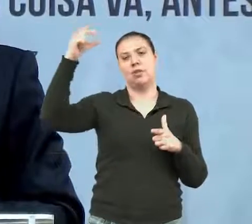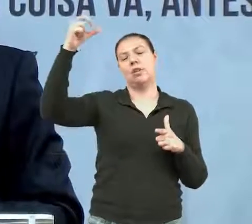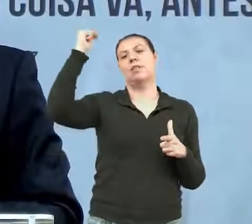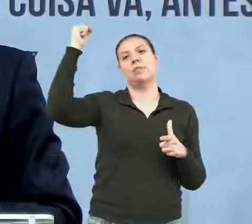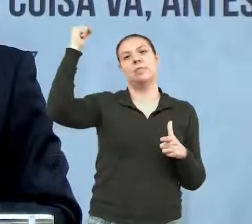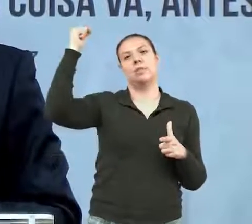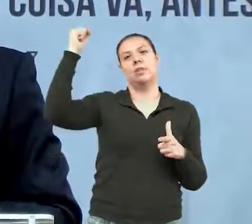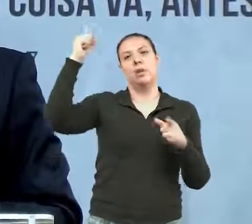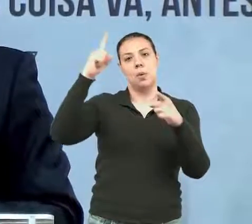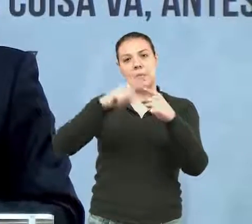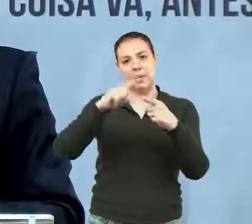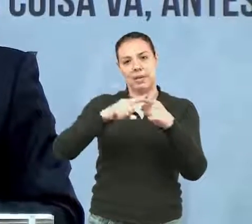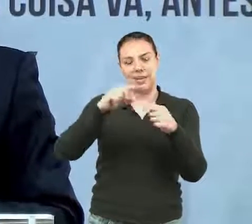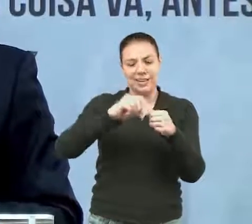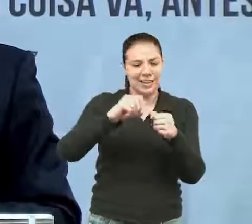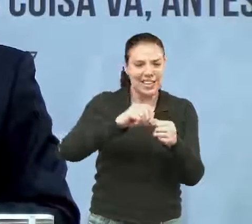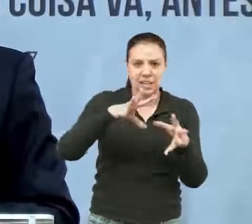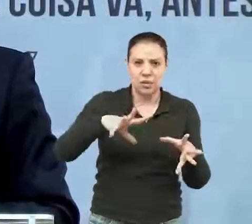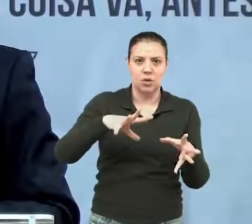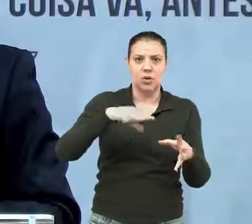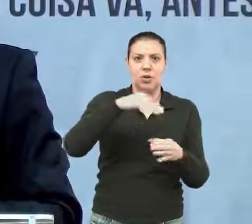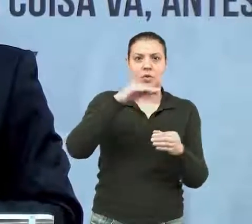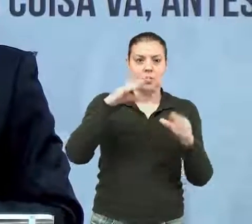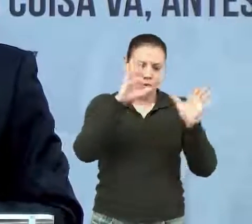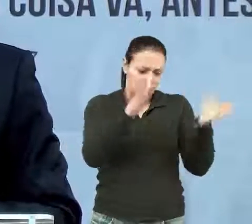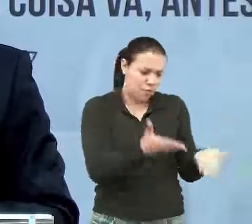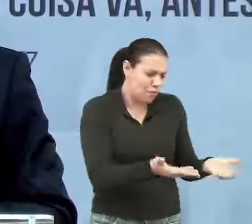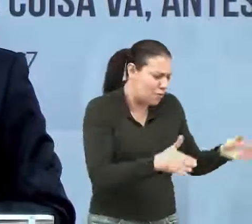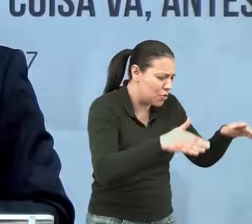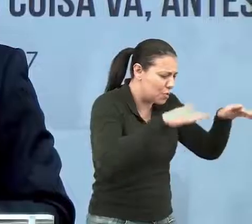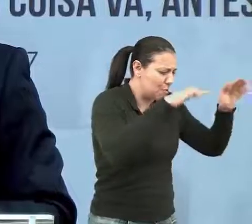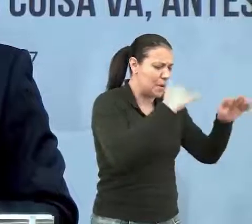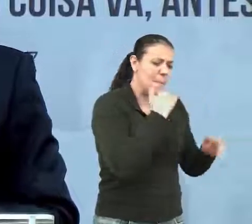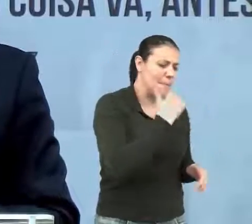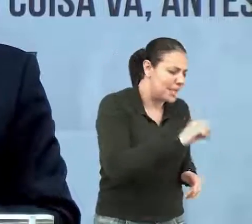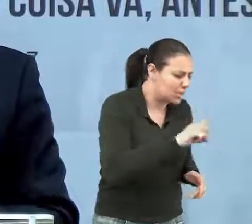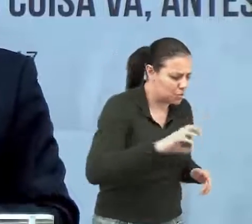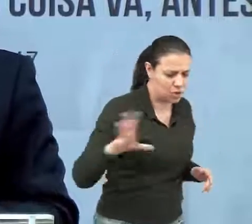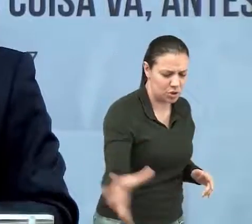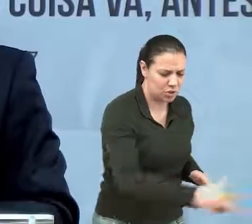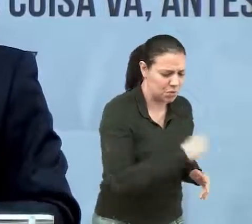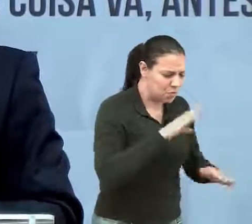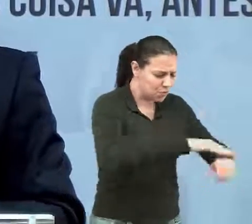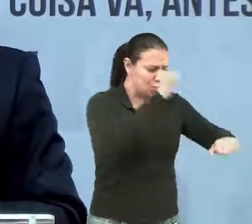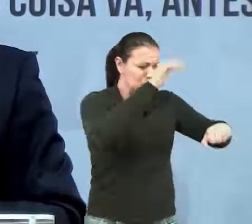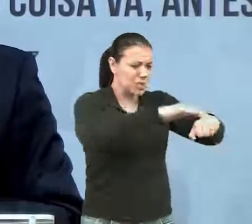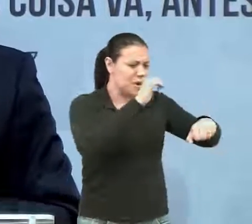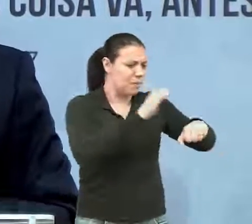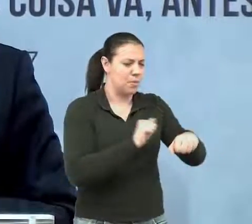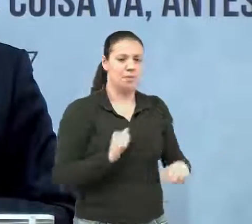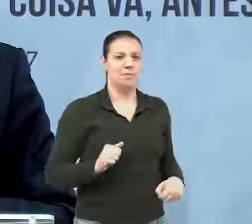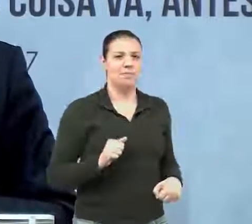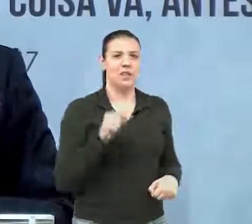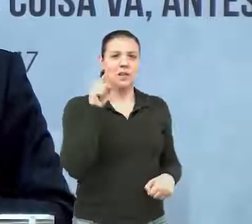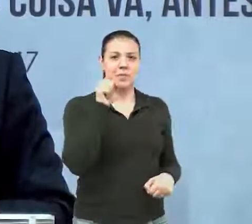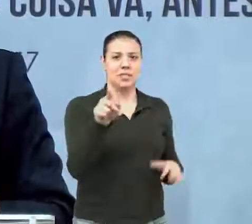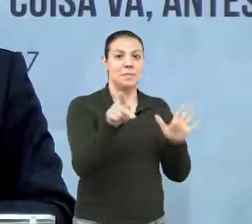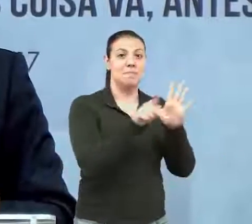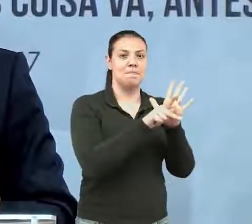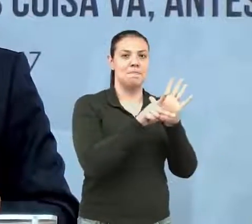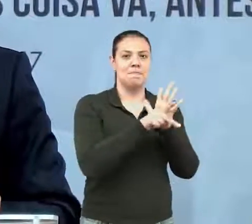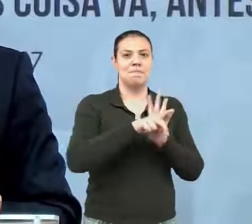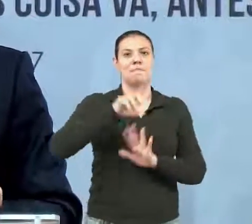vitoriosamente. Porque Ele criou você, porque Ele formou você, porque Ele remiu você, porque Ele chamou você, porque você é